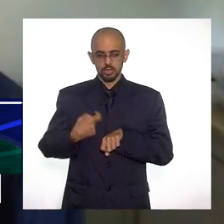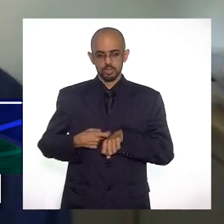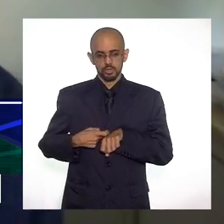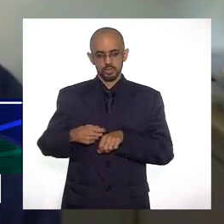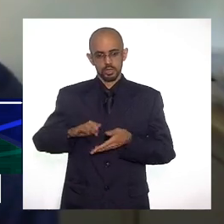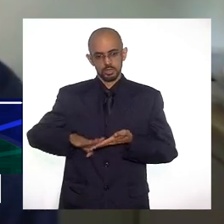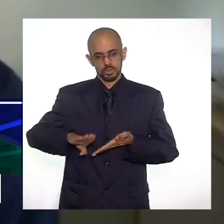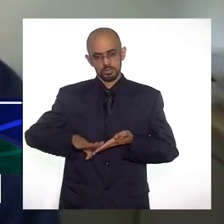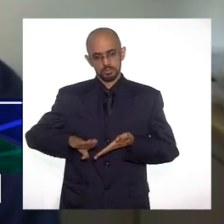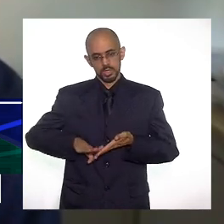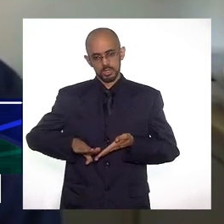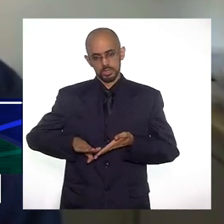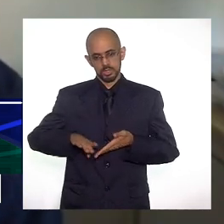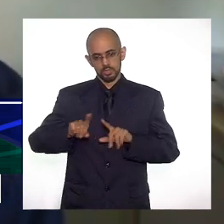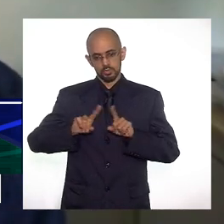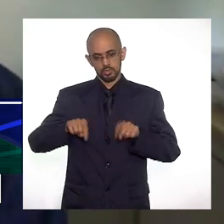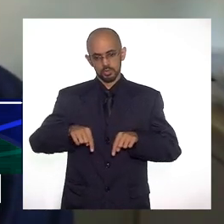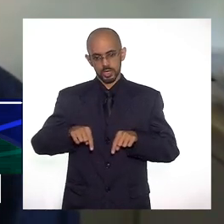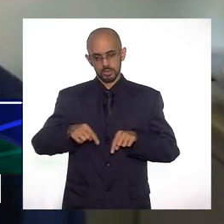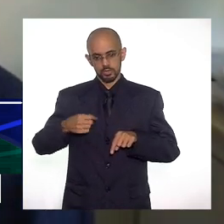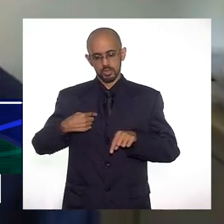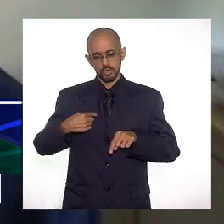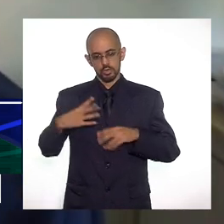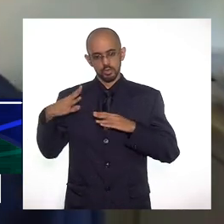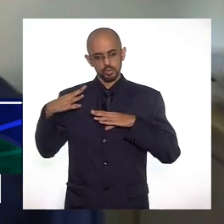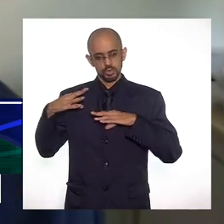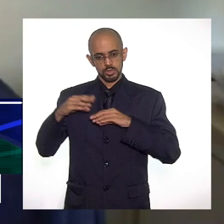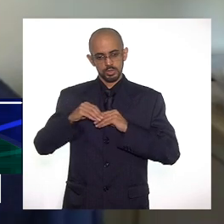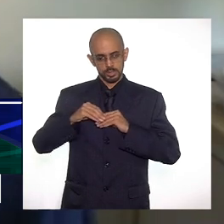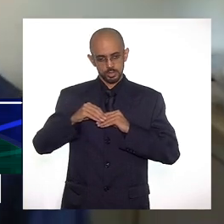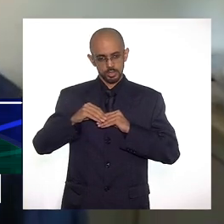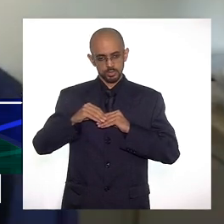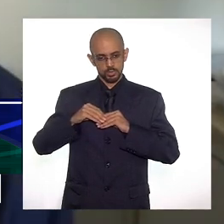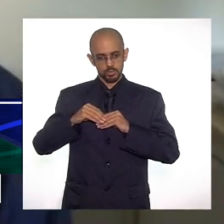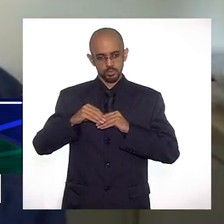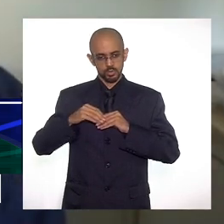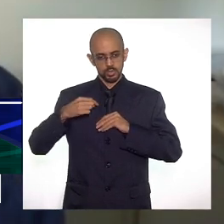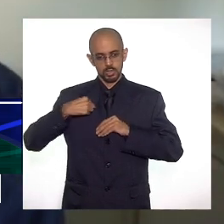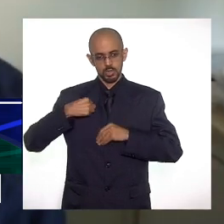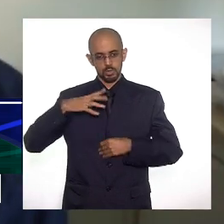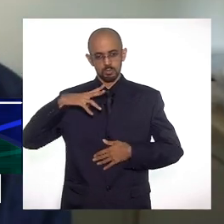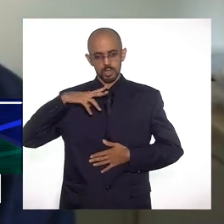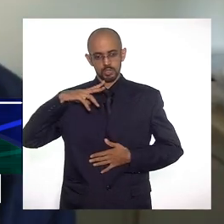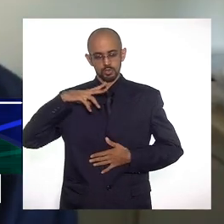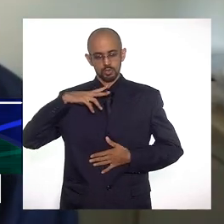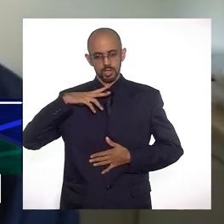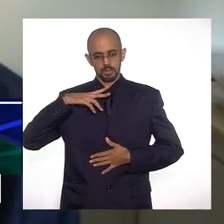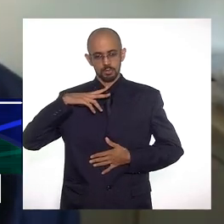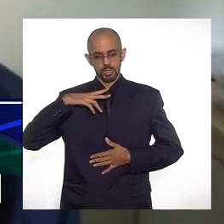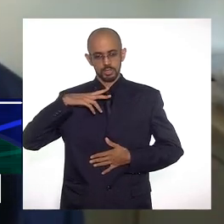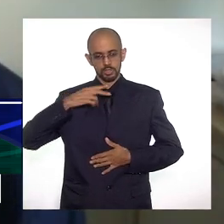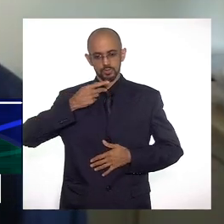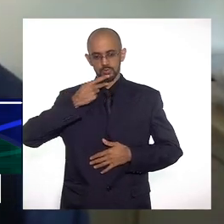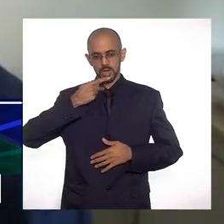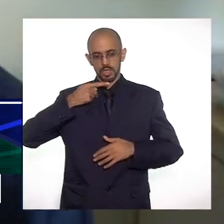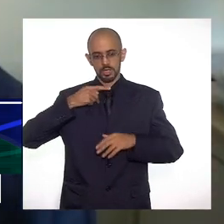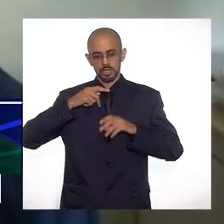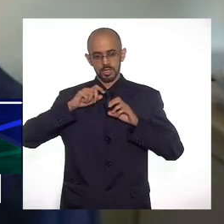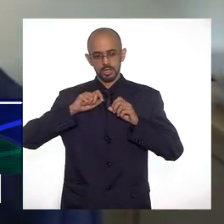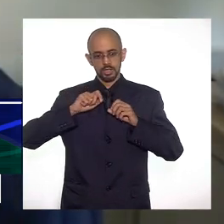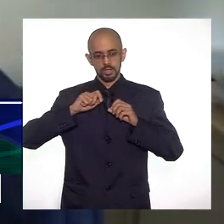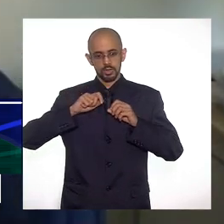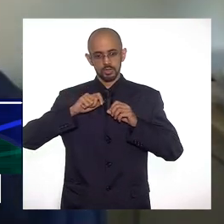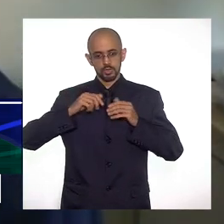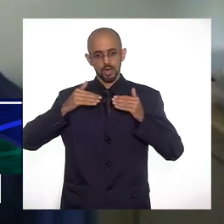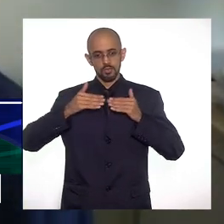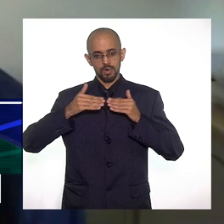Estou sintetizando as falas de todo mundo. E eu, particularmente, me coloquei totalmente favorável